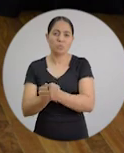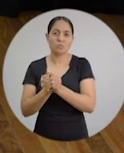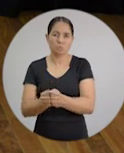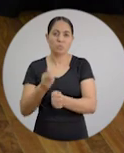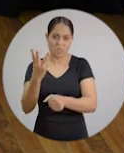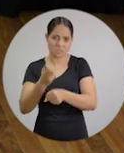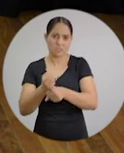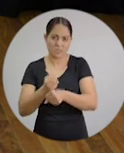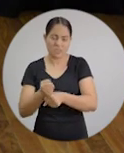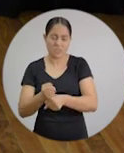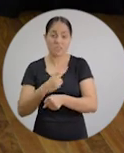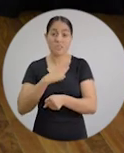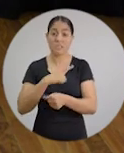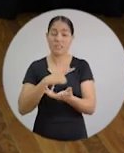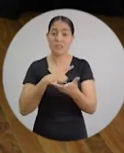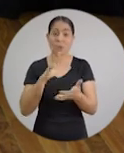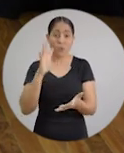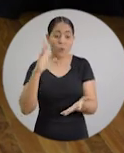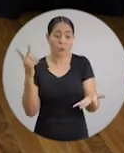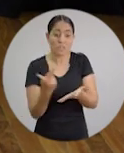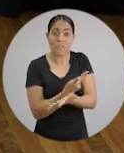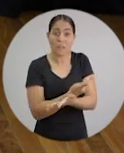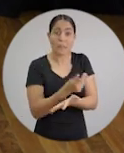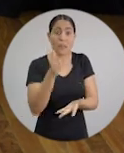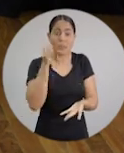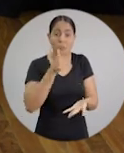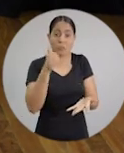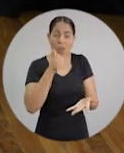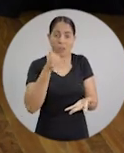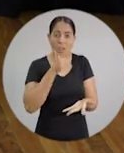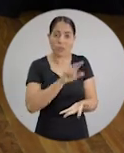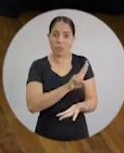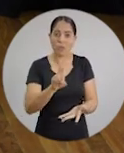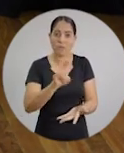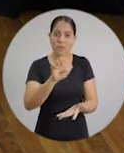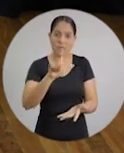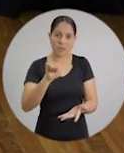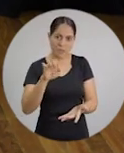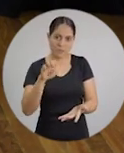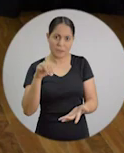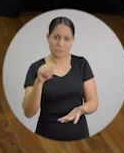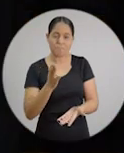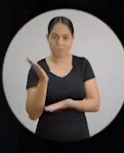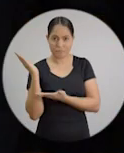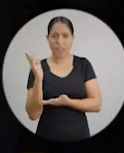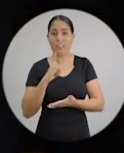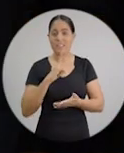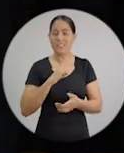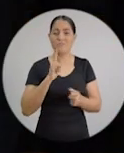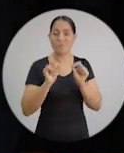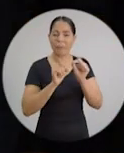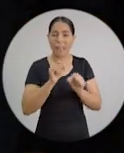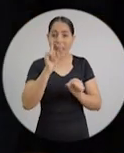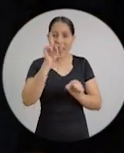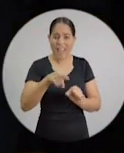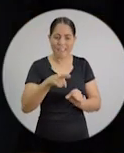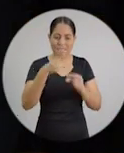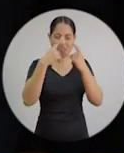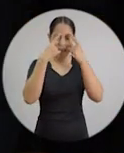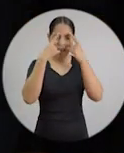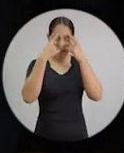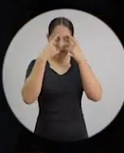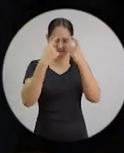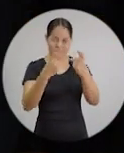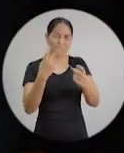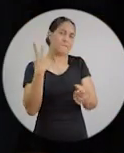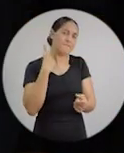dos trabalhos da comissão, no novo triênio, a gente se viu diante daquele caso da Elaine Caparrós, no Rio de Janeiro,